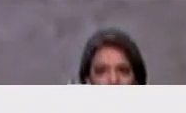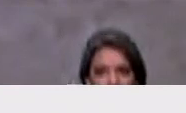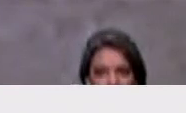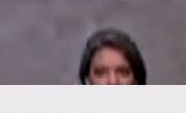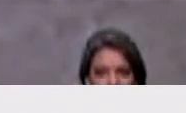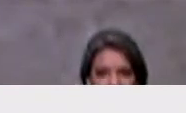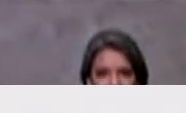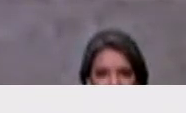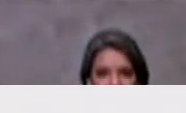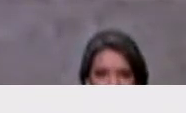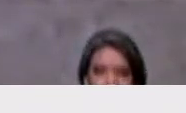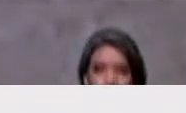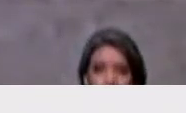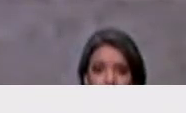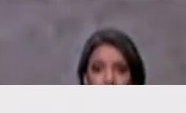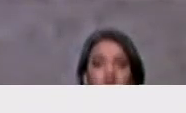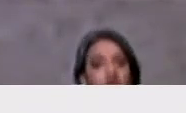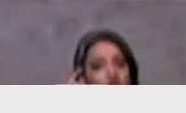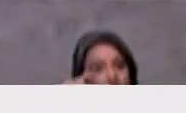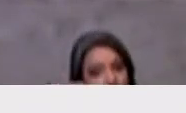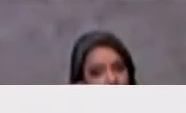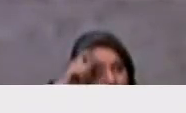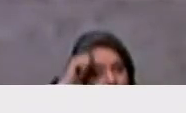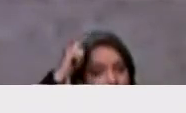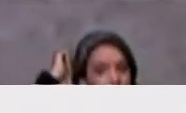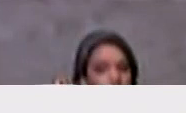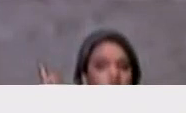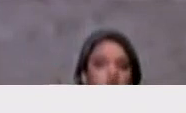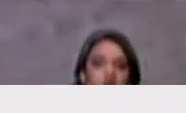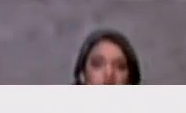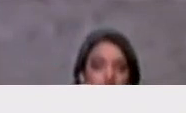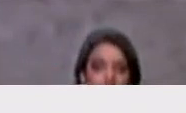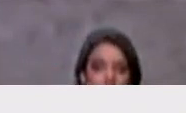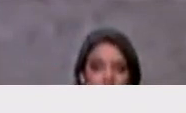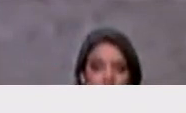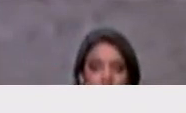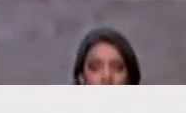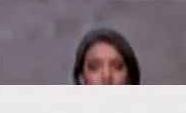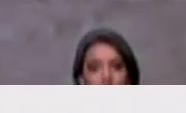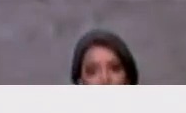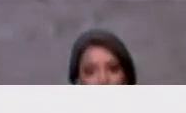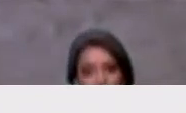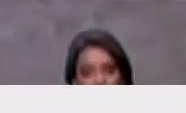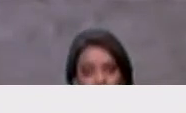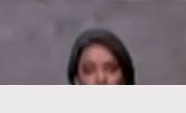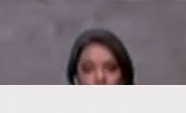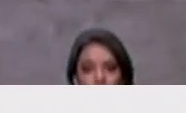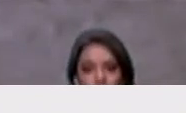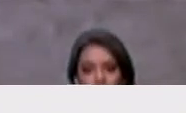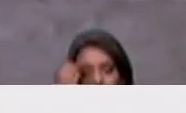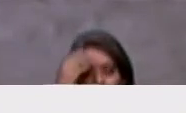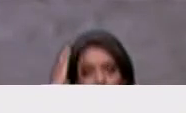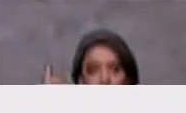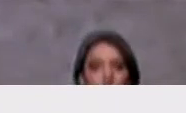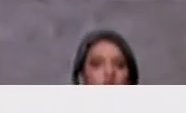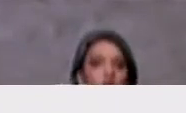também as imagens não comprovaram nada até ficar difícil saber o que que ele fez mas as condutas não foram individualizadas Vamos torcer